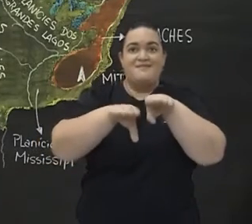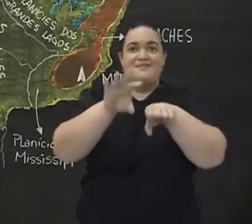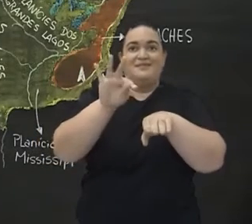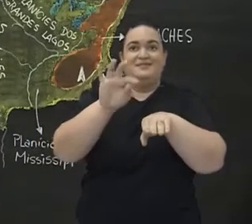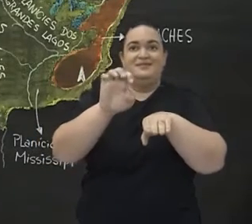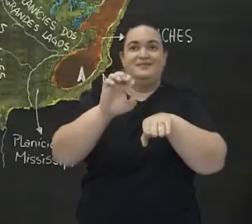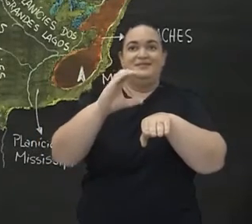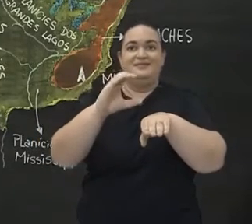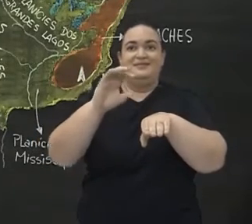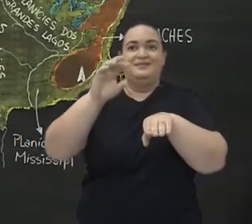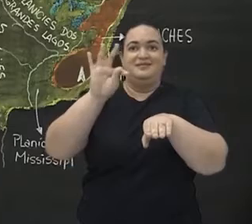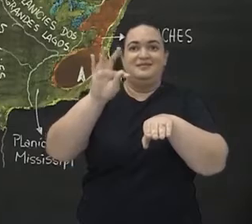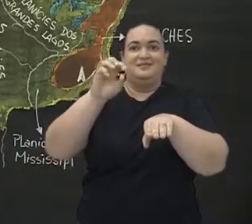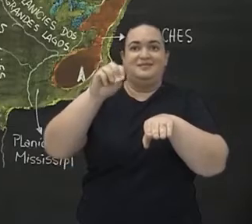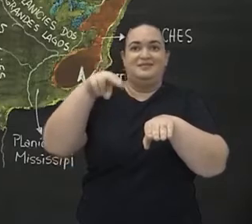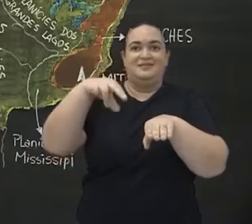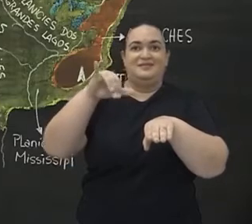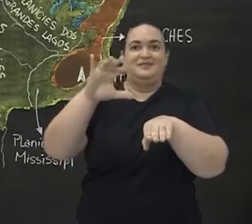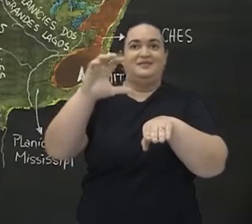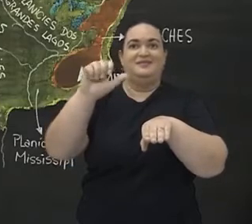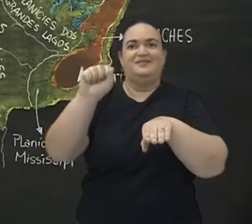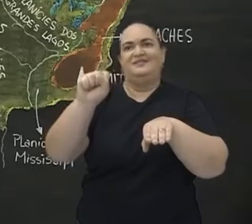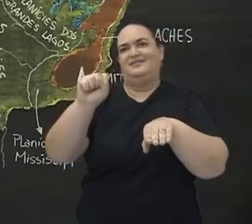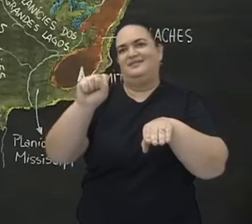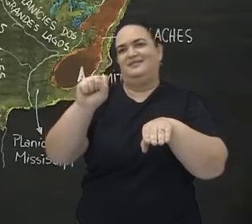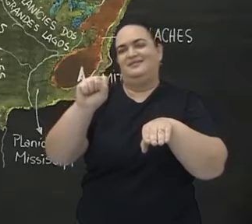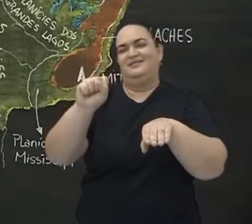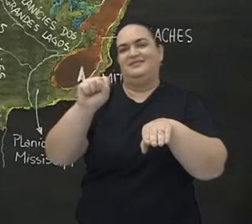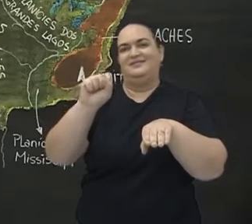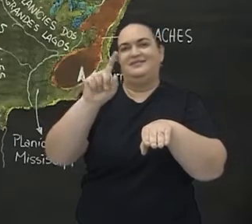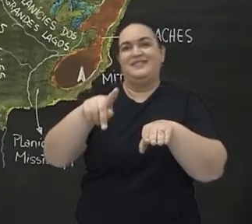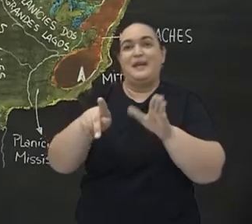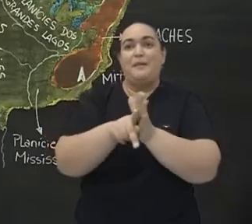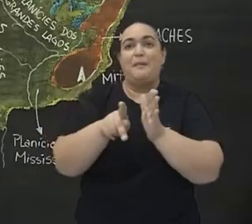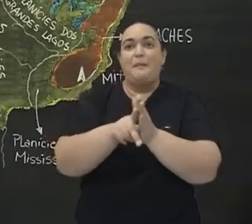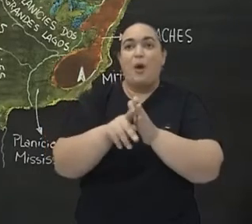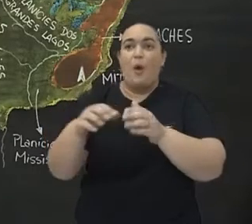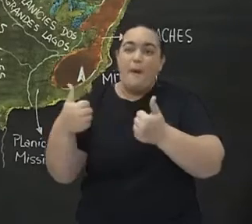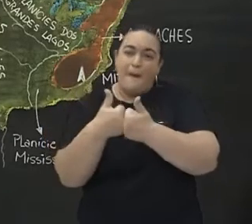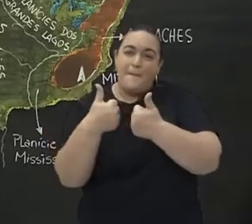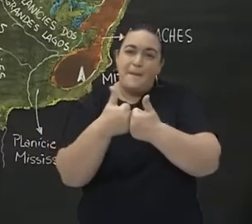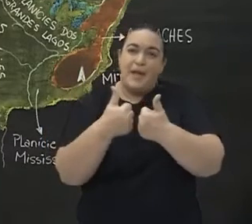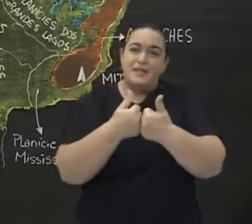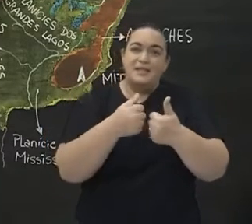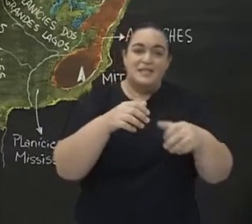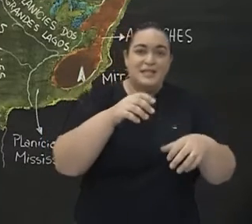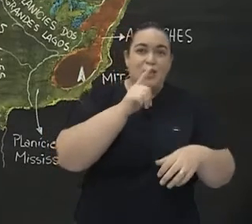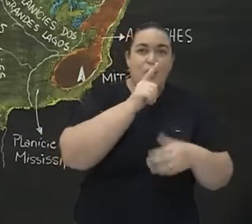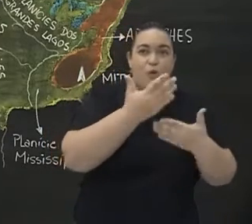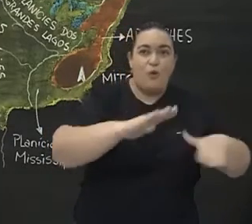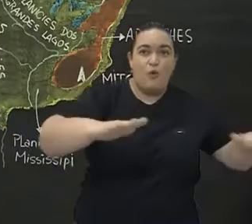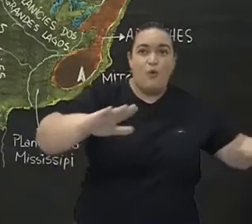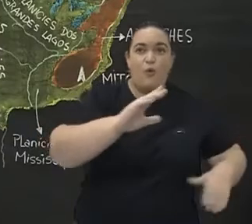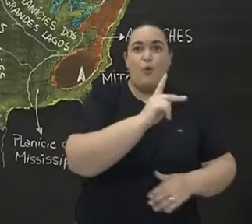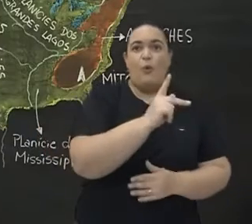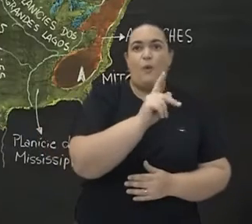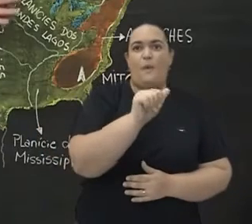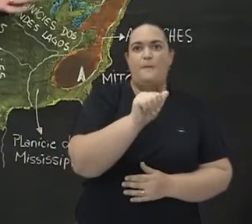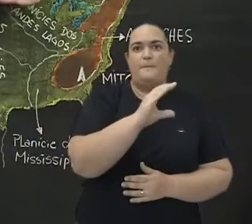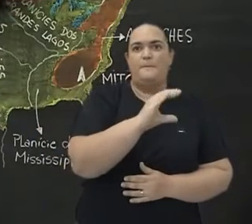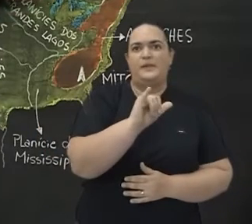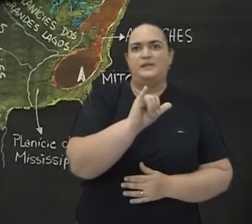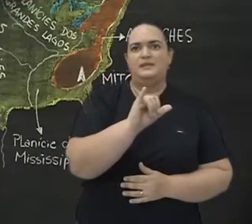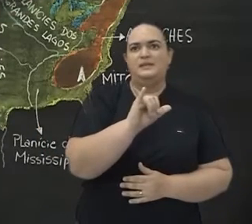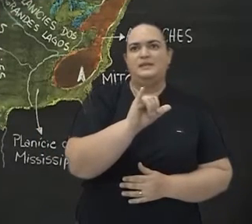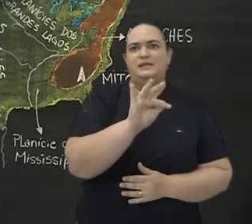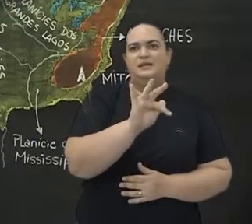Aqui, dessa região, nós temos a placa tectônica do Pacífico, enquanto que dessa região aqui, ó, nós temos